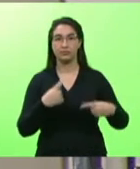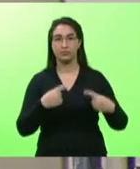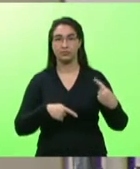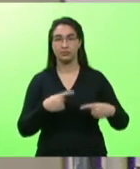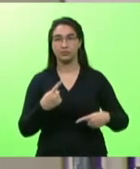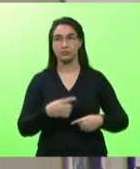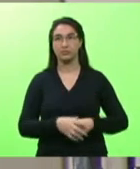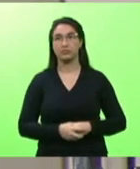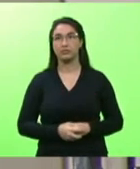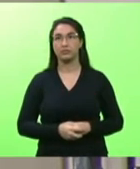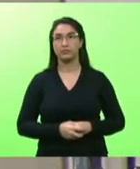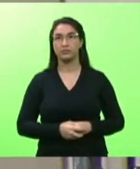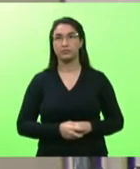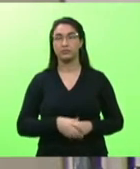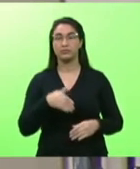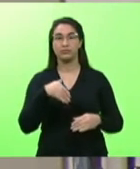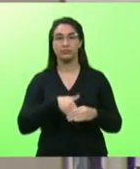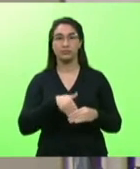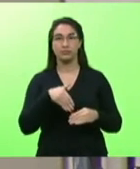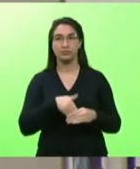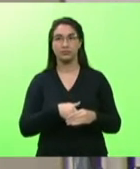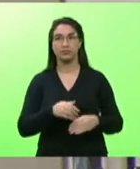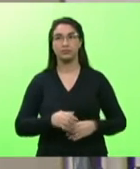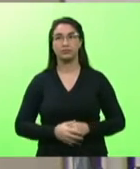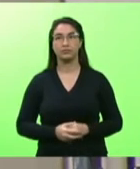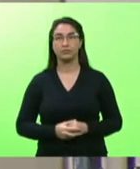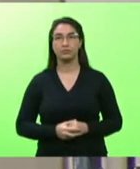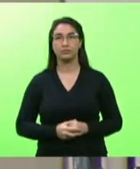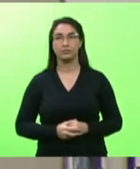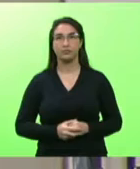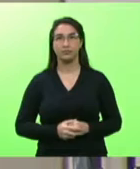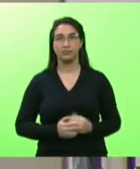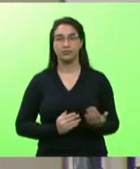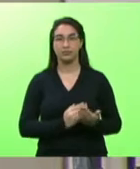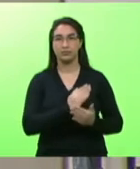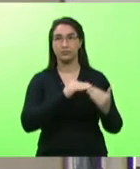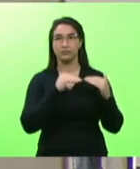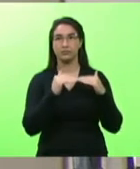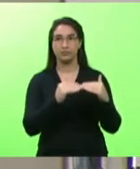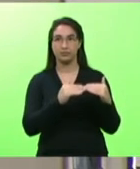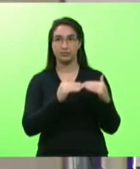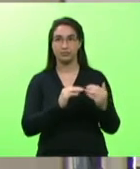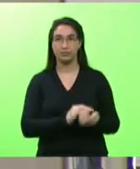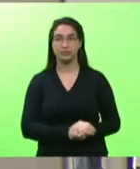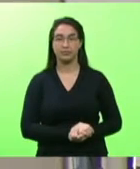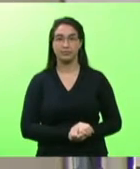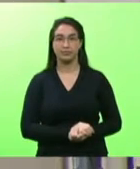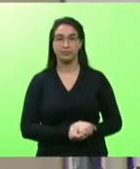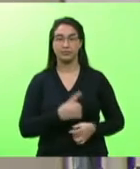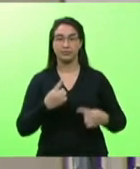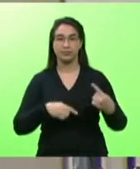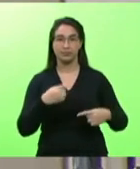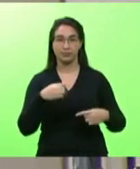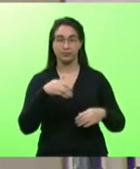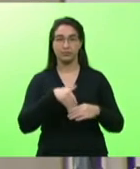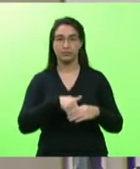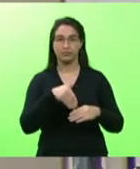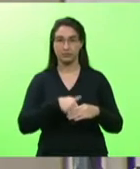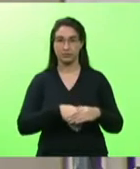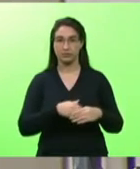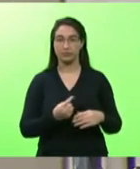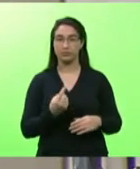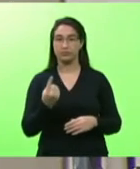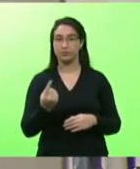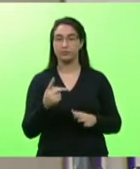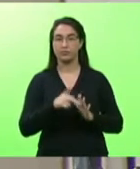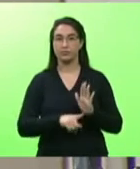discutir em votação deputados que aprovam a permanência como se encontra aprovado por unanimidade discussão e votação em turno único do